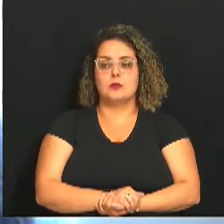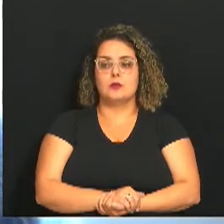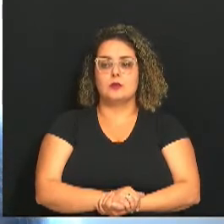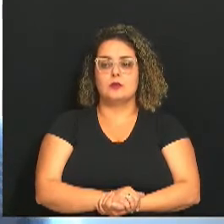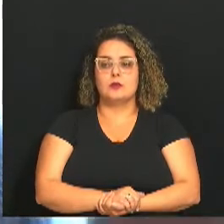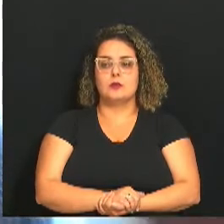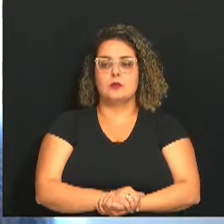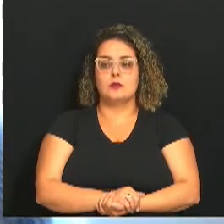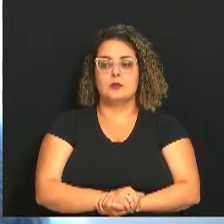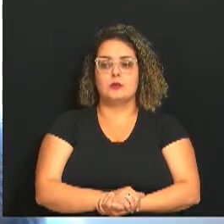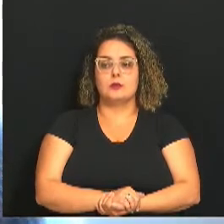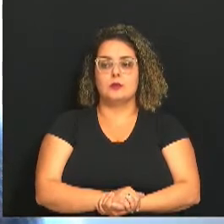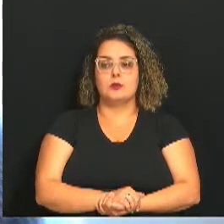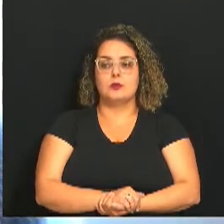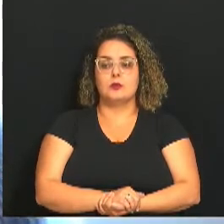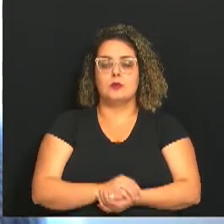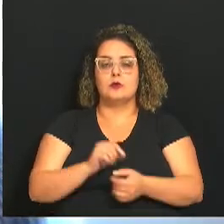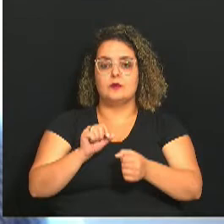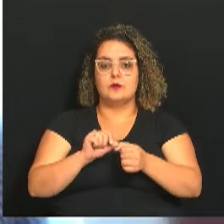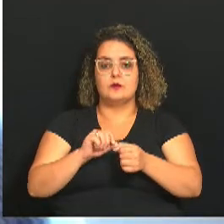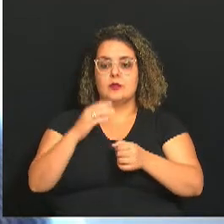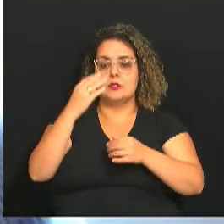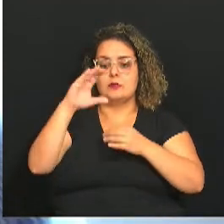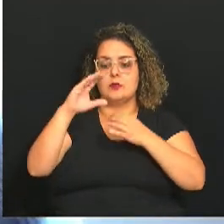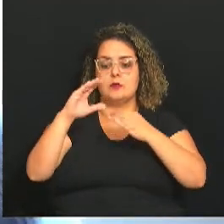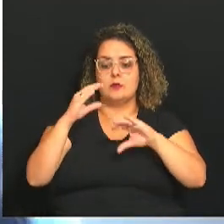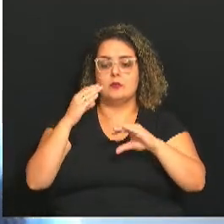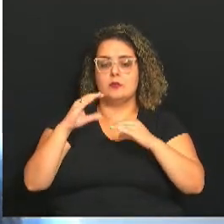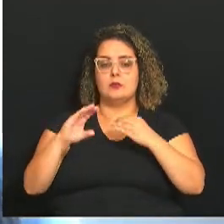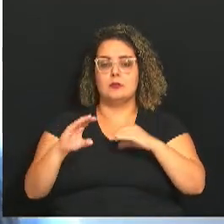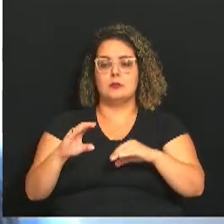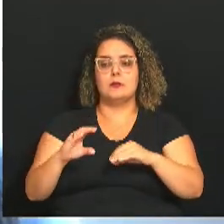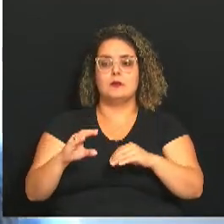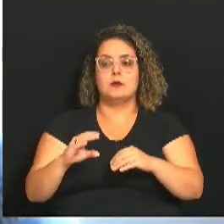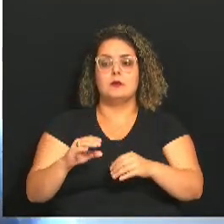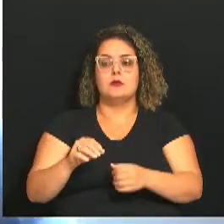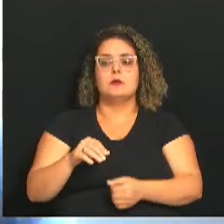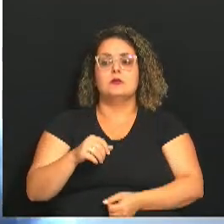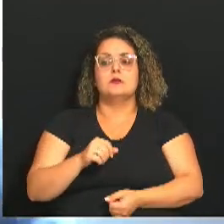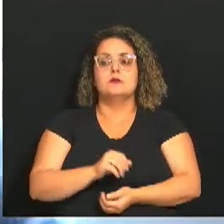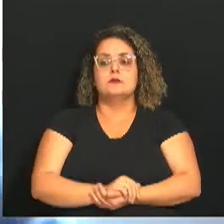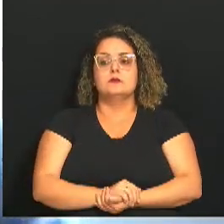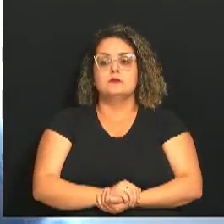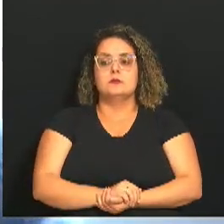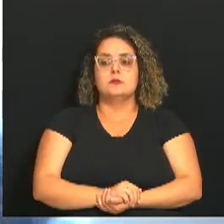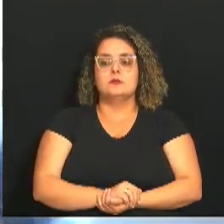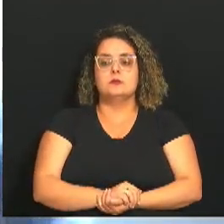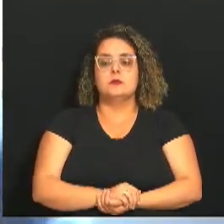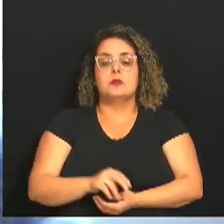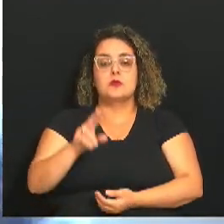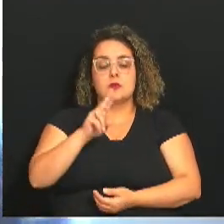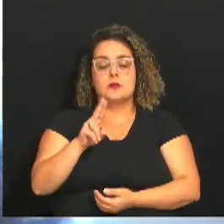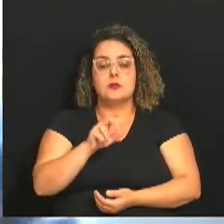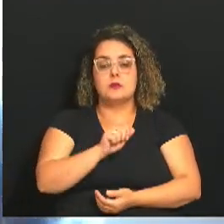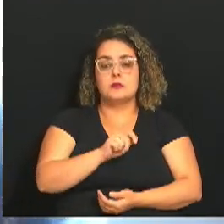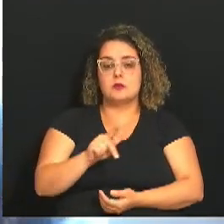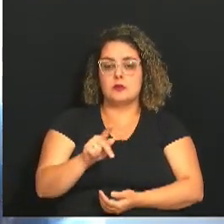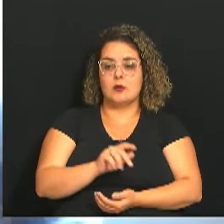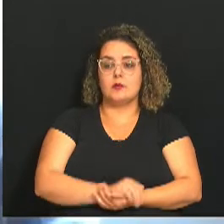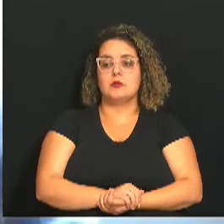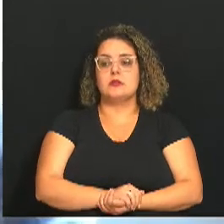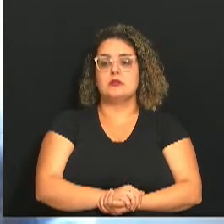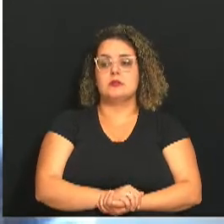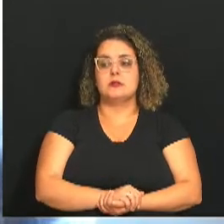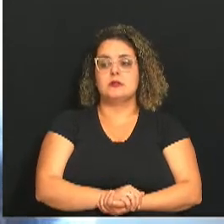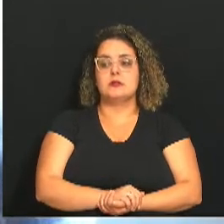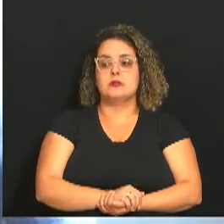algumas publicações explorando alguns desses aplicativos, de